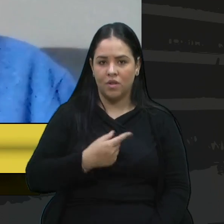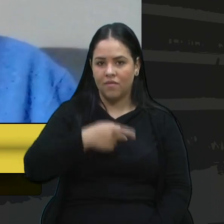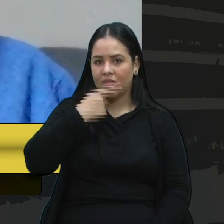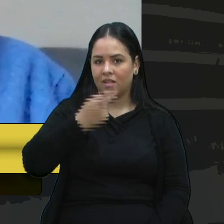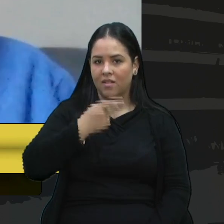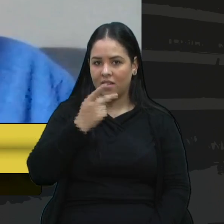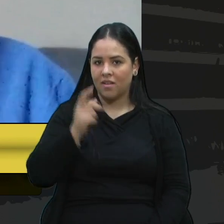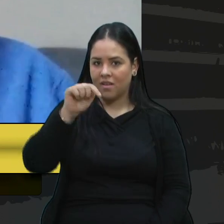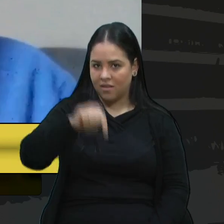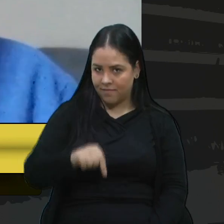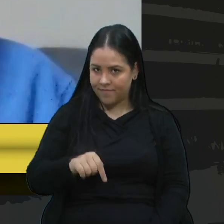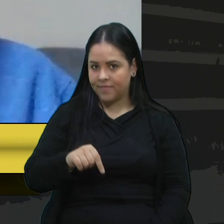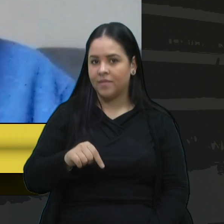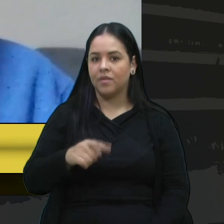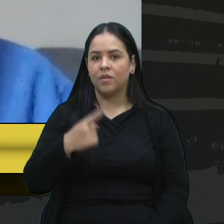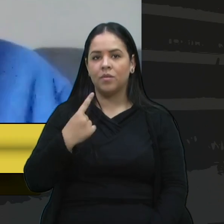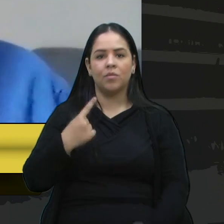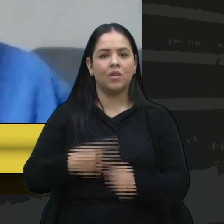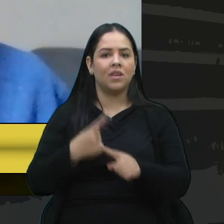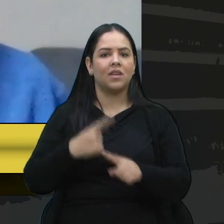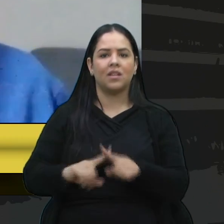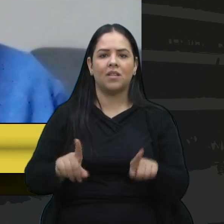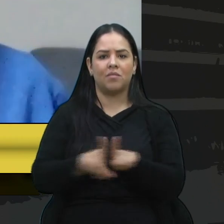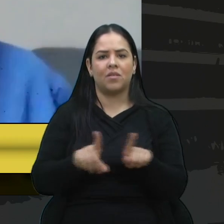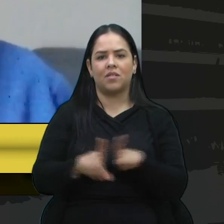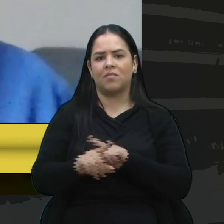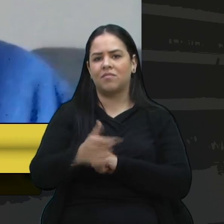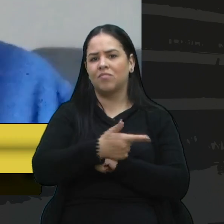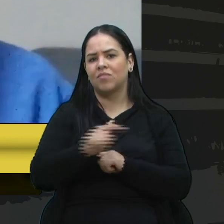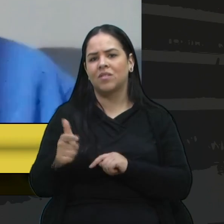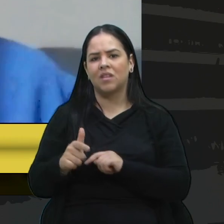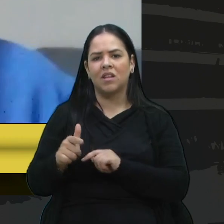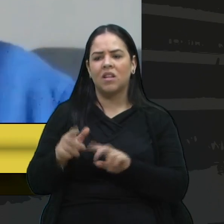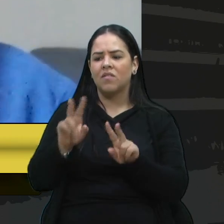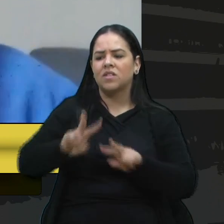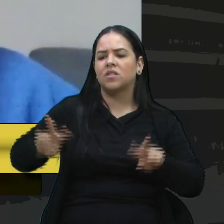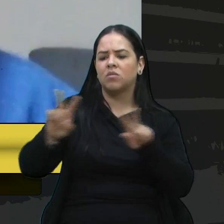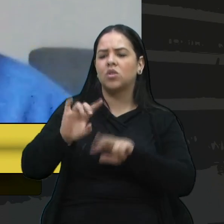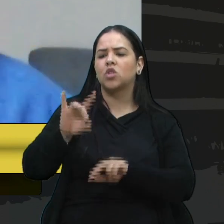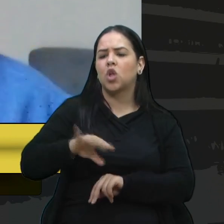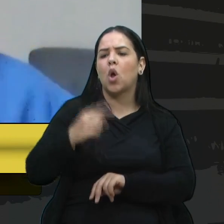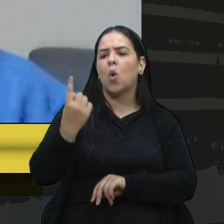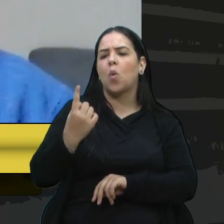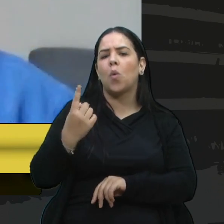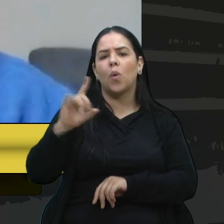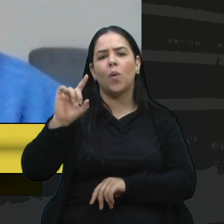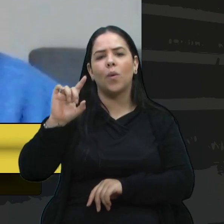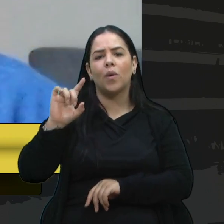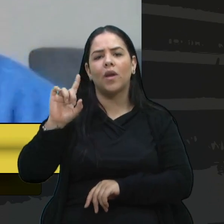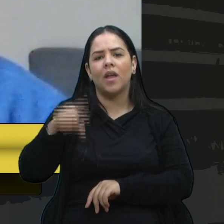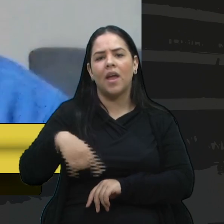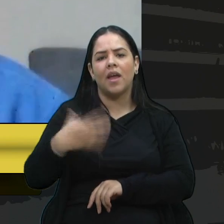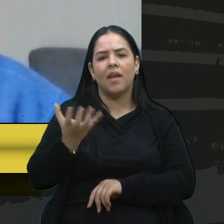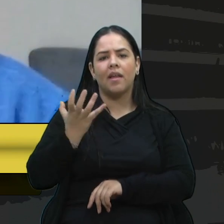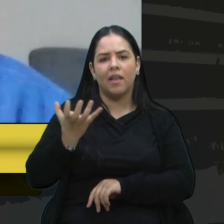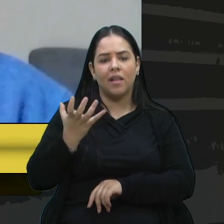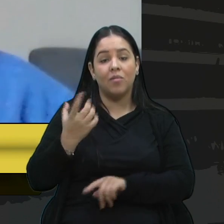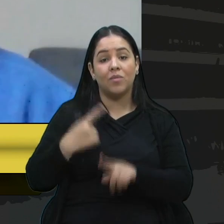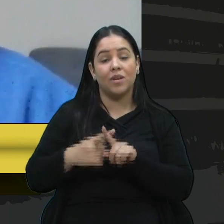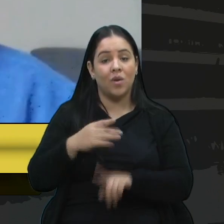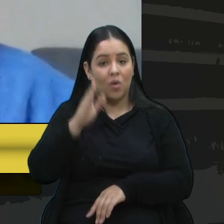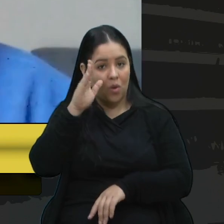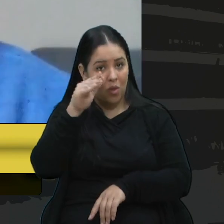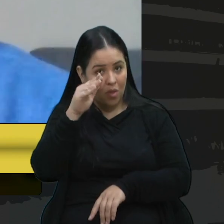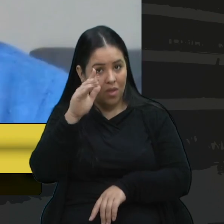dentro desta casa, para que também não se passe a imagem que só uma das partes quer, que, curiosamente, é